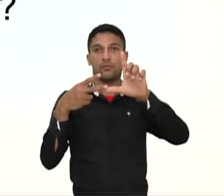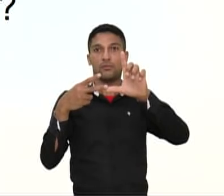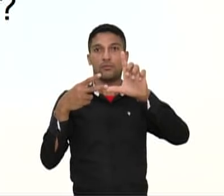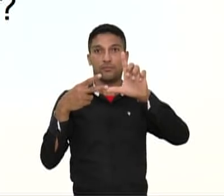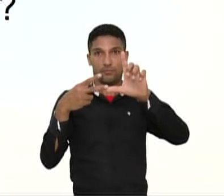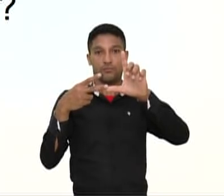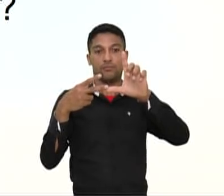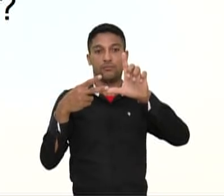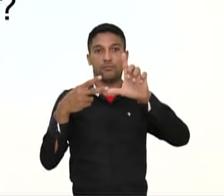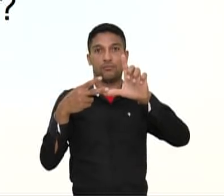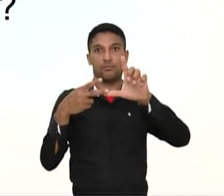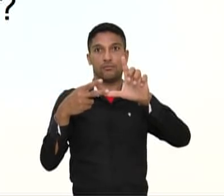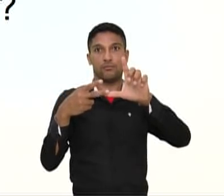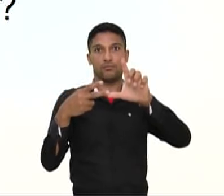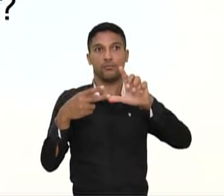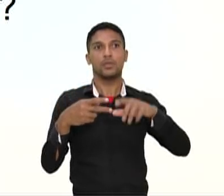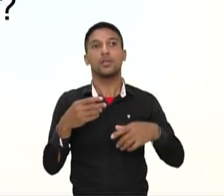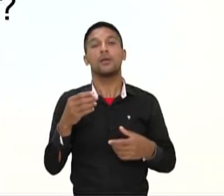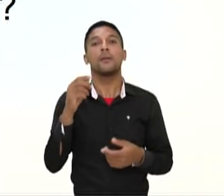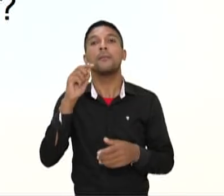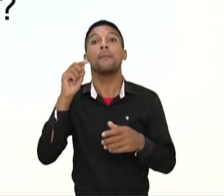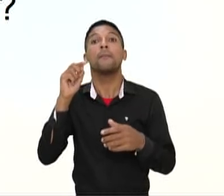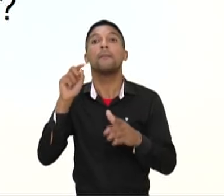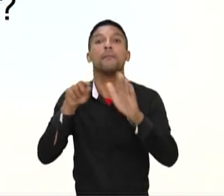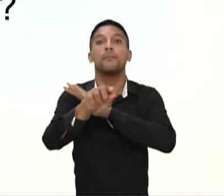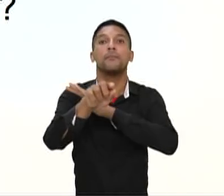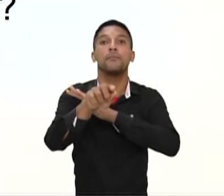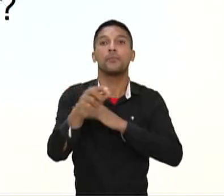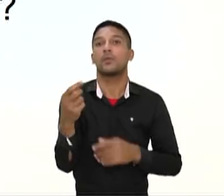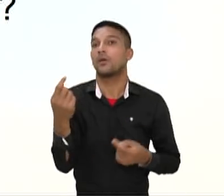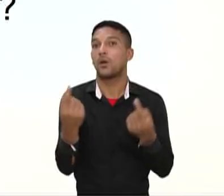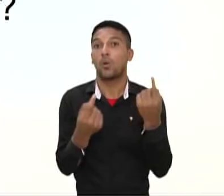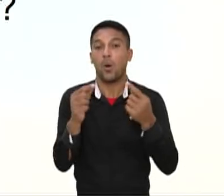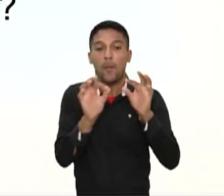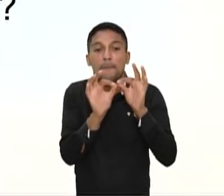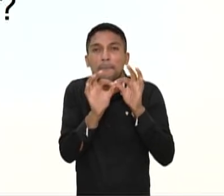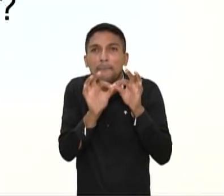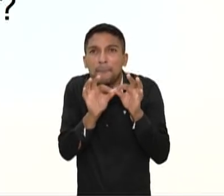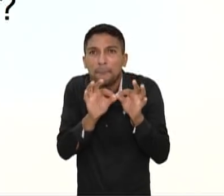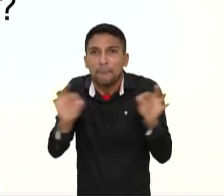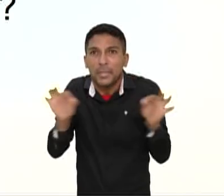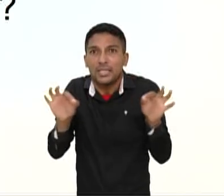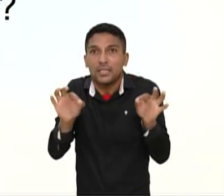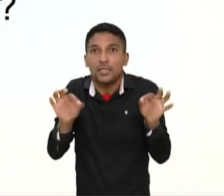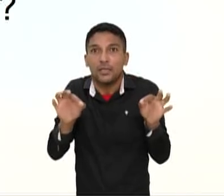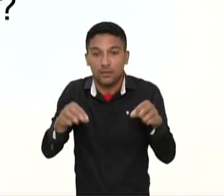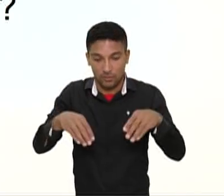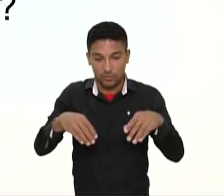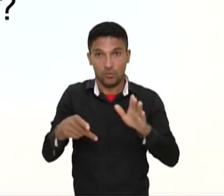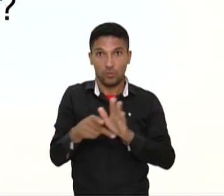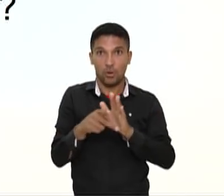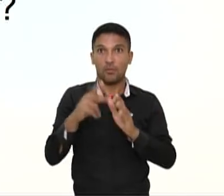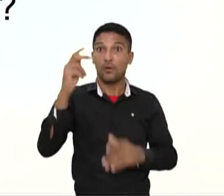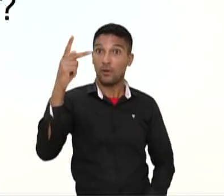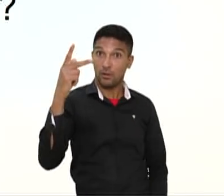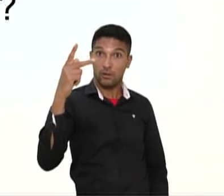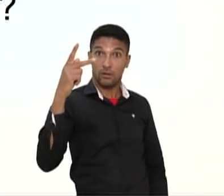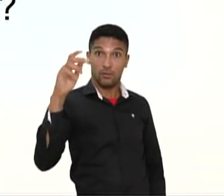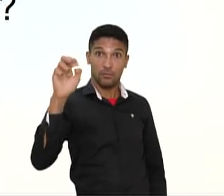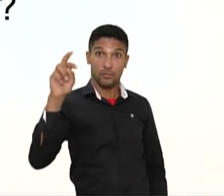pergunta, qual é a medida do perímetro desse terreno? E agora você que vai fazer.